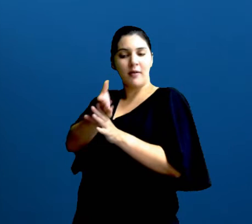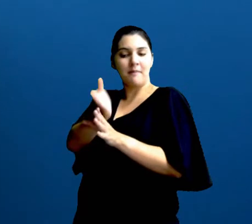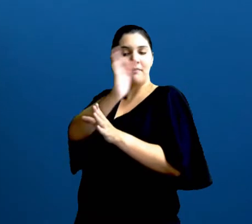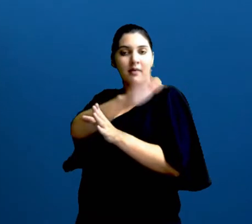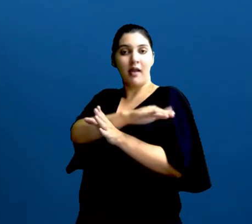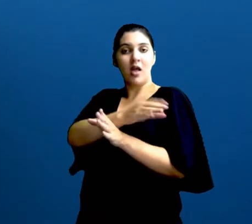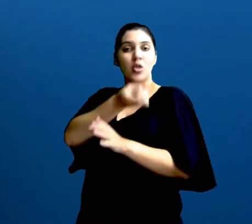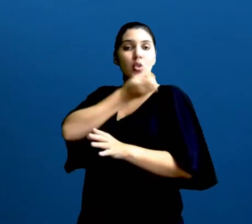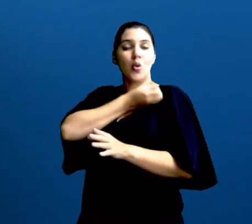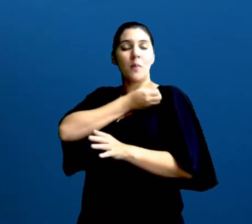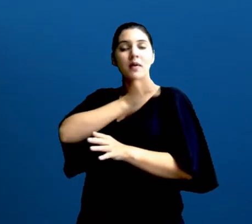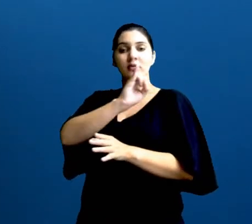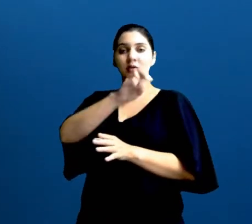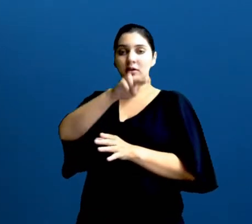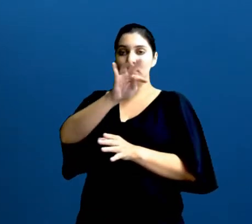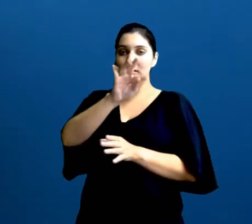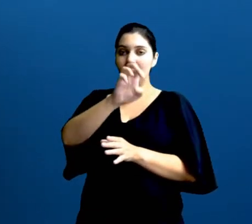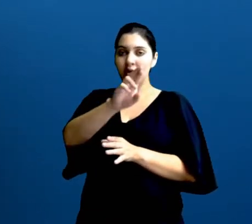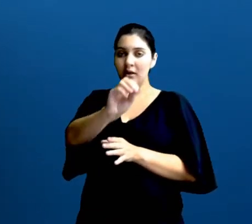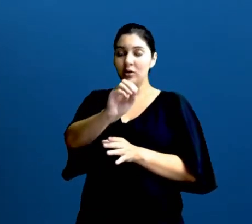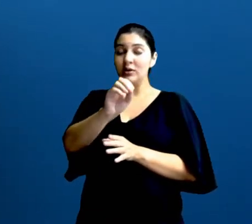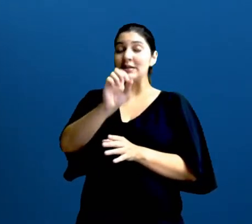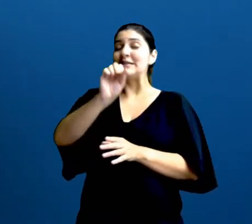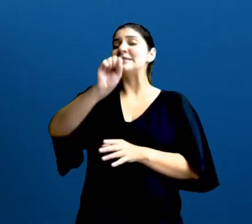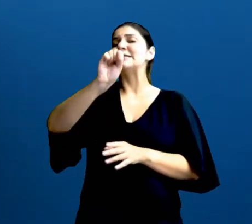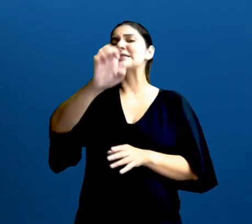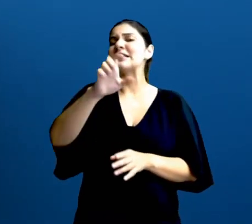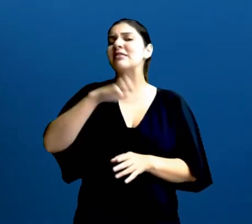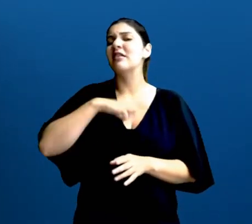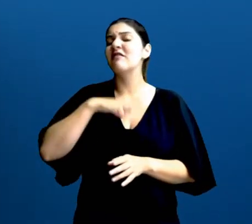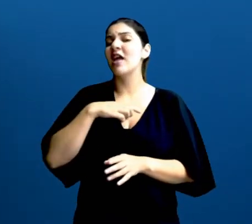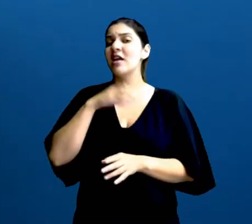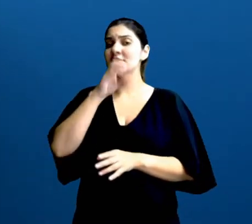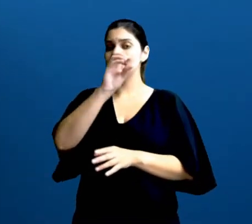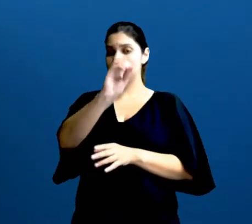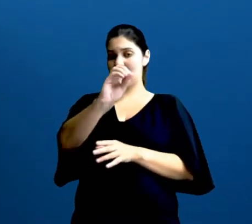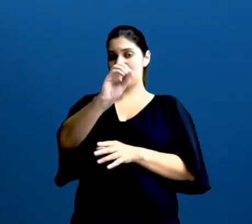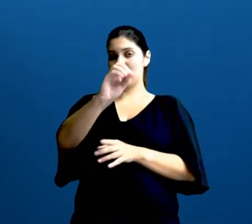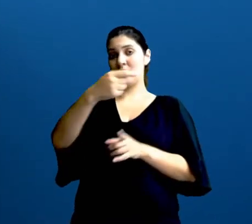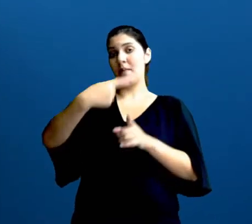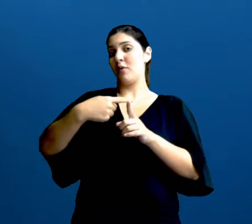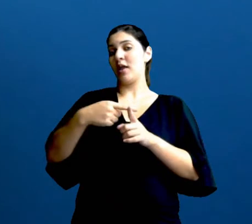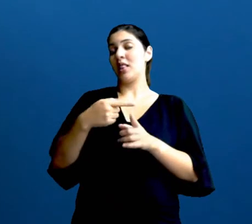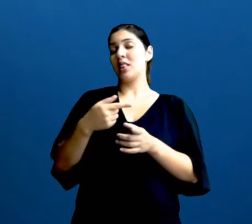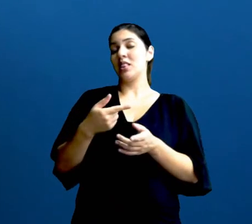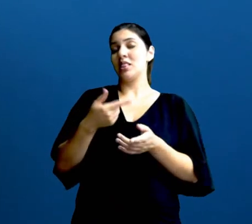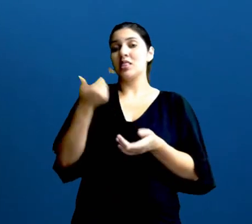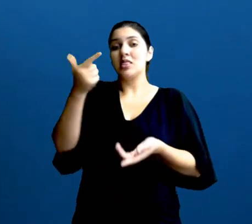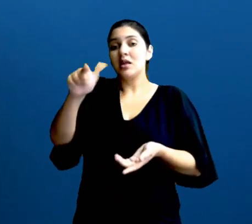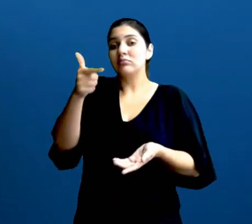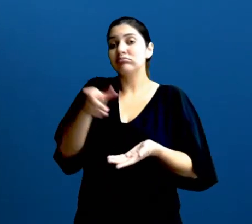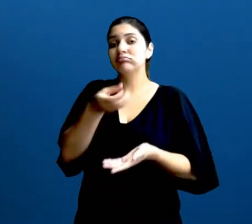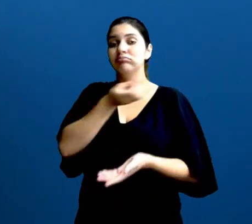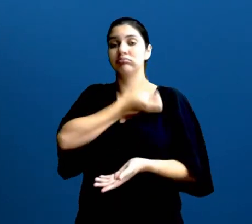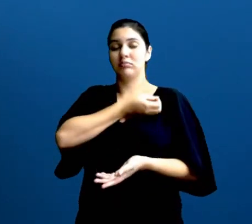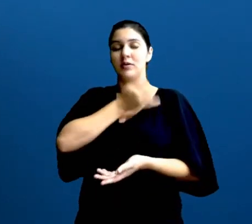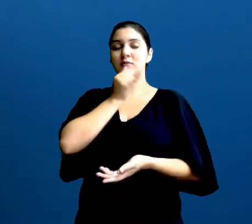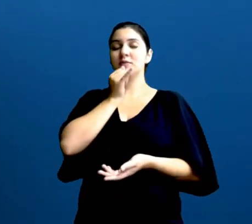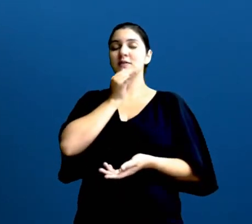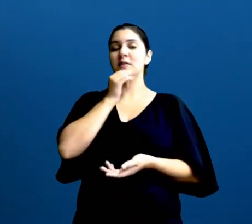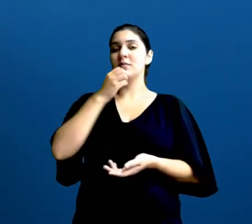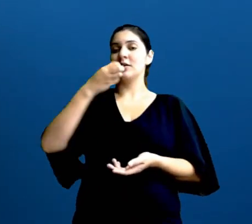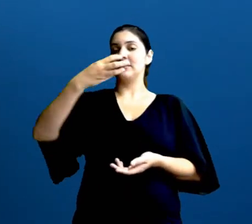Professora, se tiver 0, é porque tem ausência de número, tá? Mas olha aqui, ó, eu tenho um 3, então eu tenho um